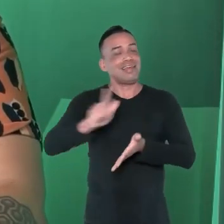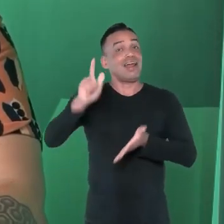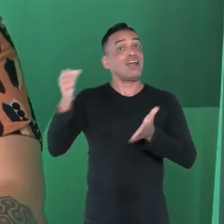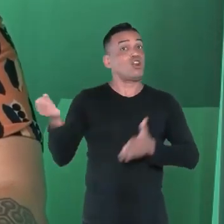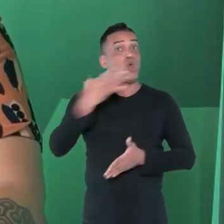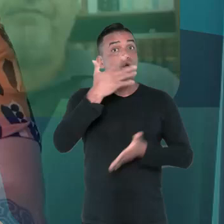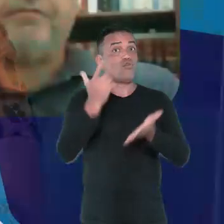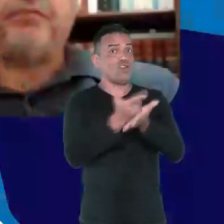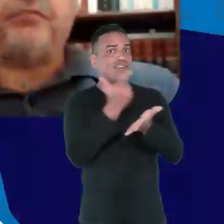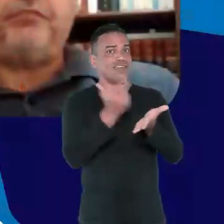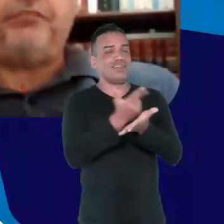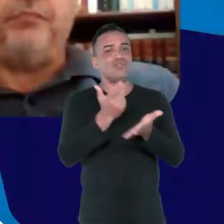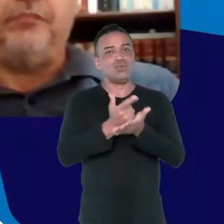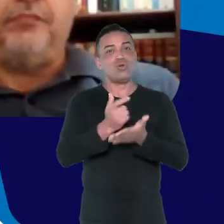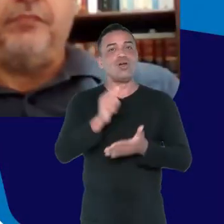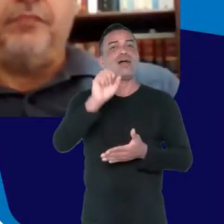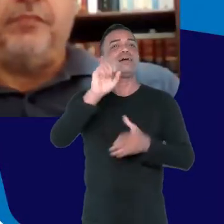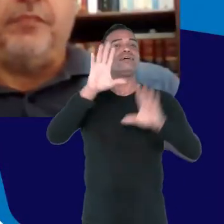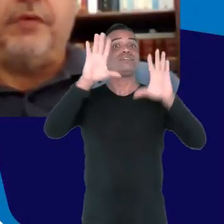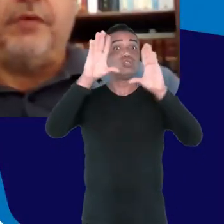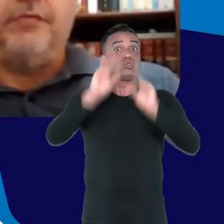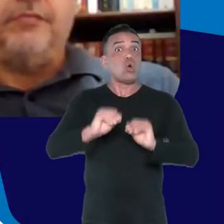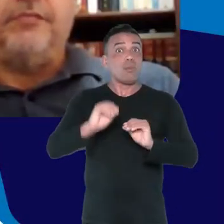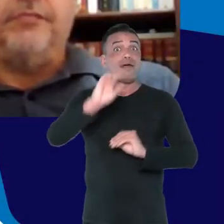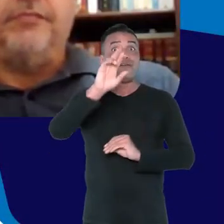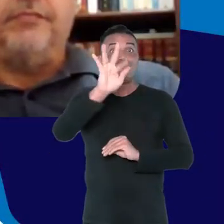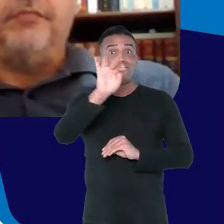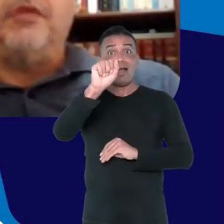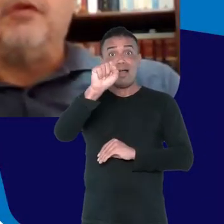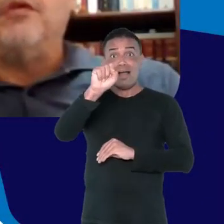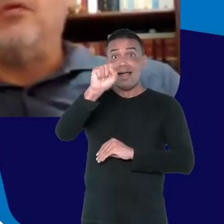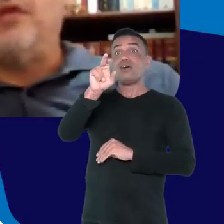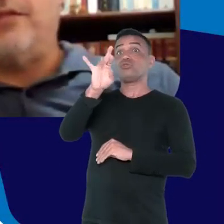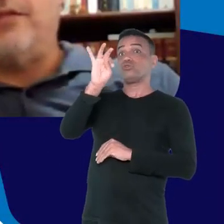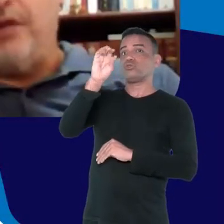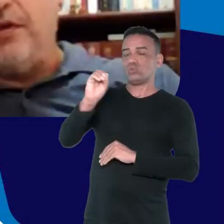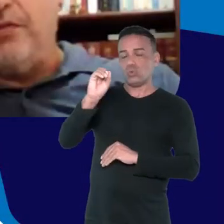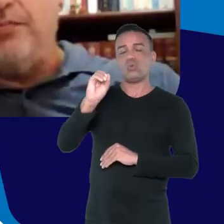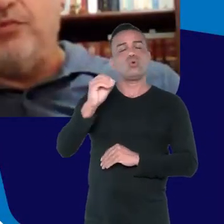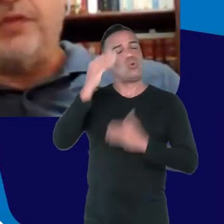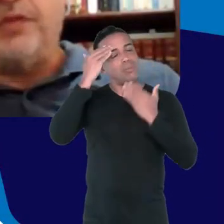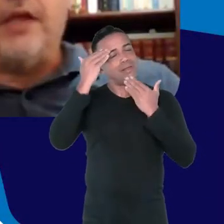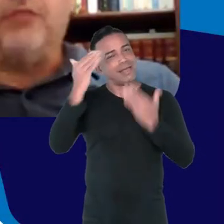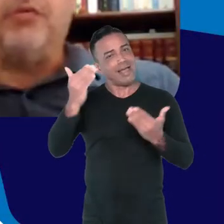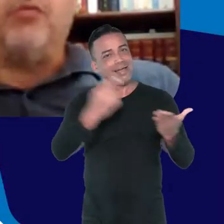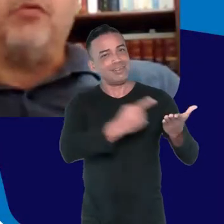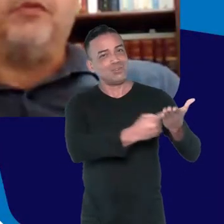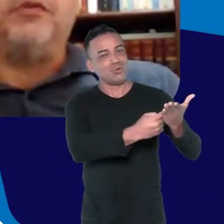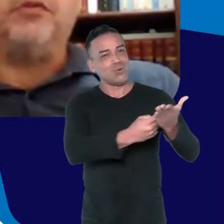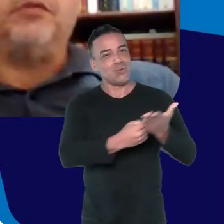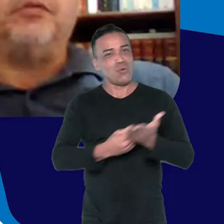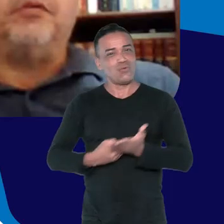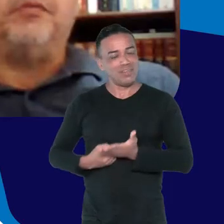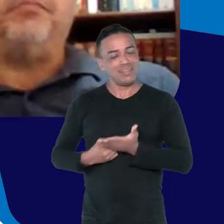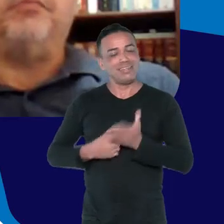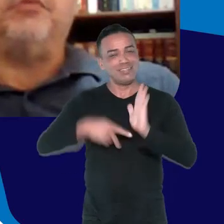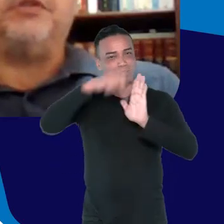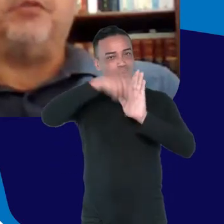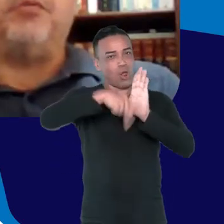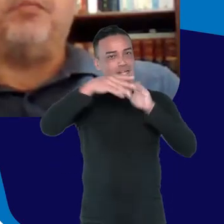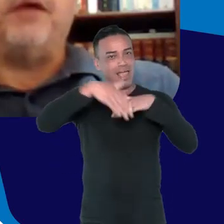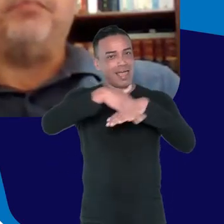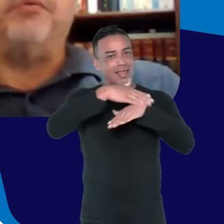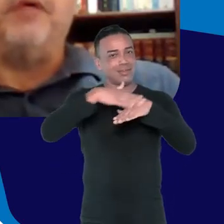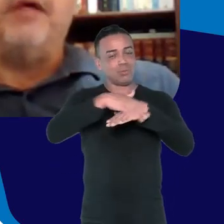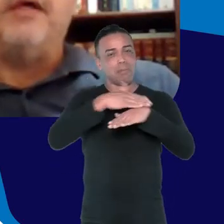Nelson Ricardo Reis. O bate-papo acontece de forma simultânea, pois o entrevistador e o convidado conversam por vídeo. A imagem dos